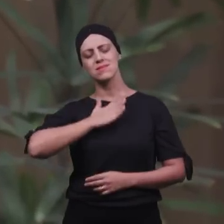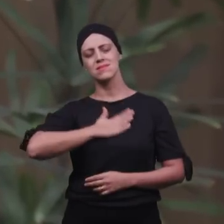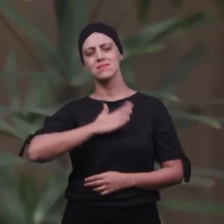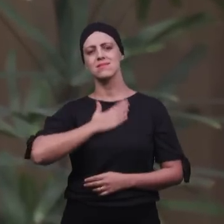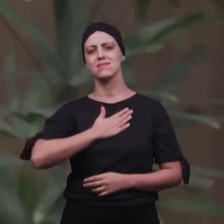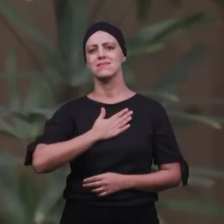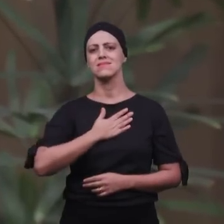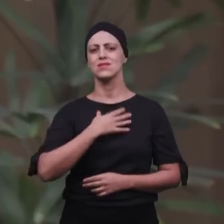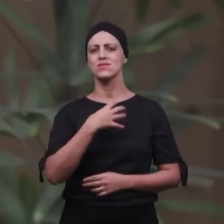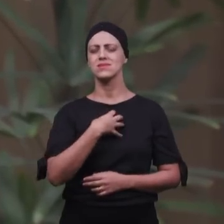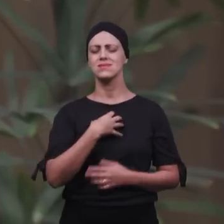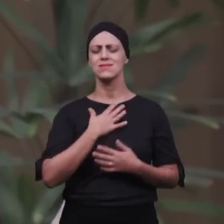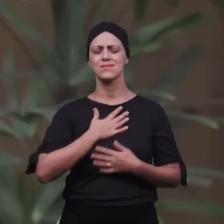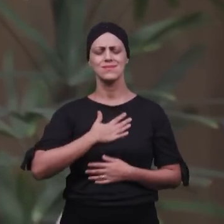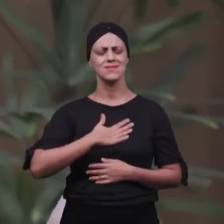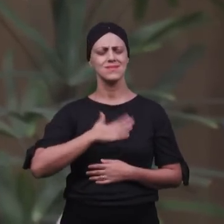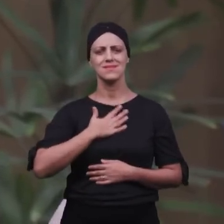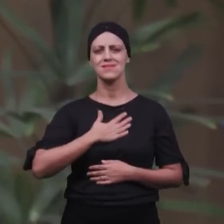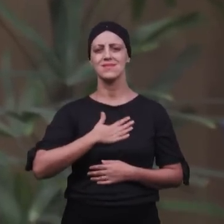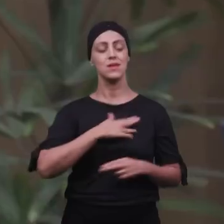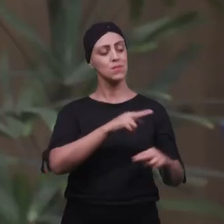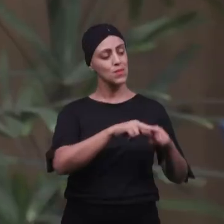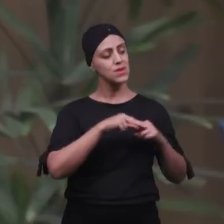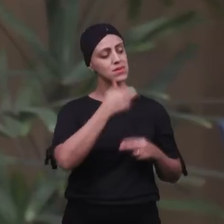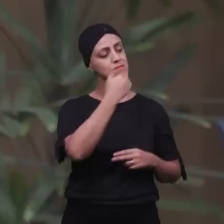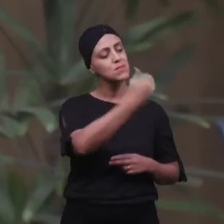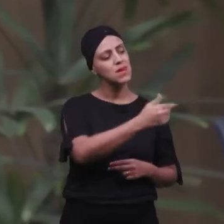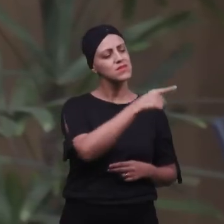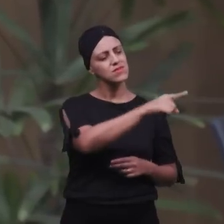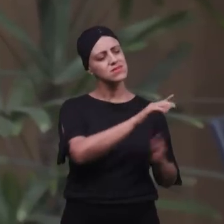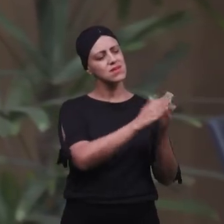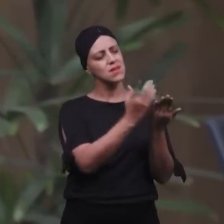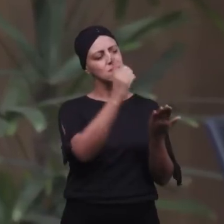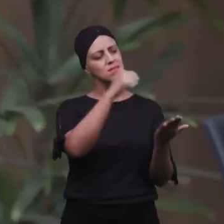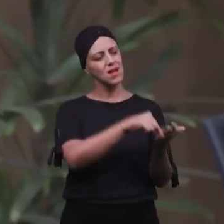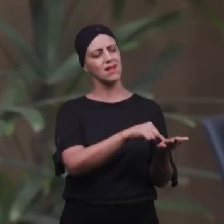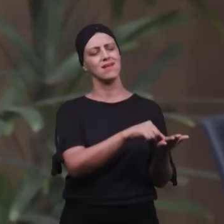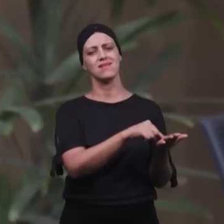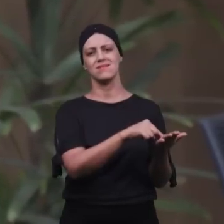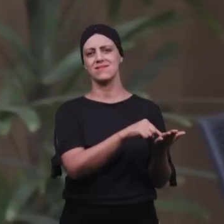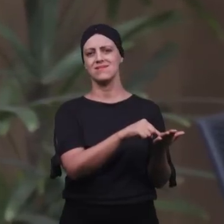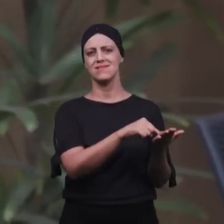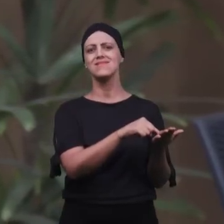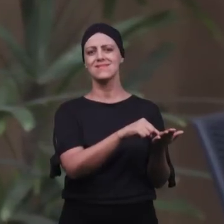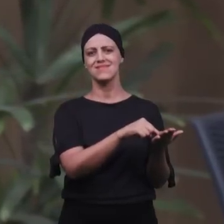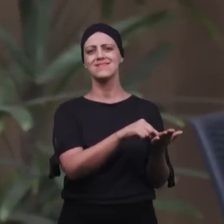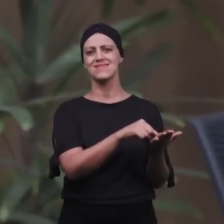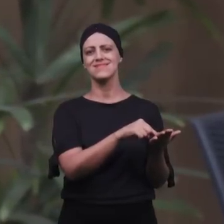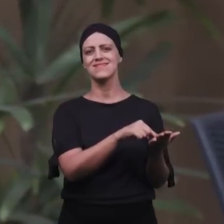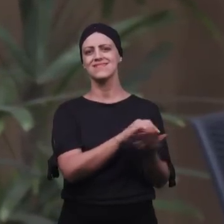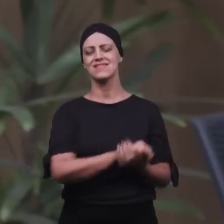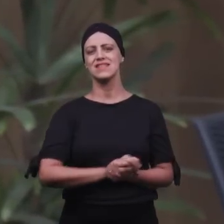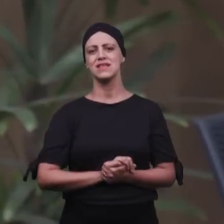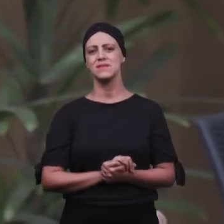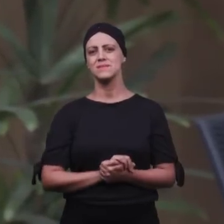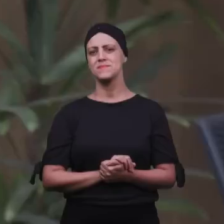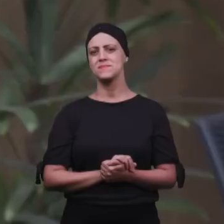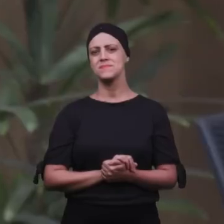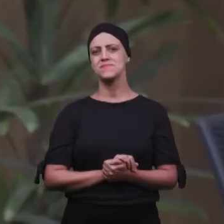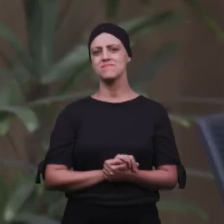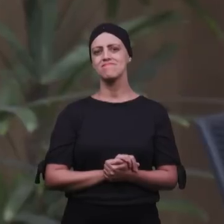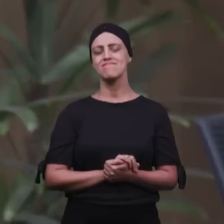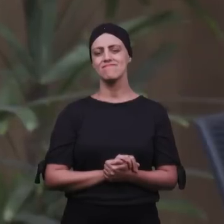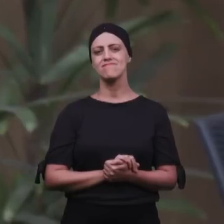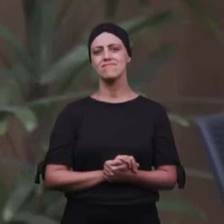me tranquiliza. Por isso que eu sempre peço para abrir a palavra. Além, né, das necessidades que ele pede a oração,